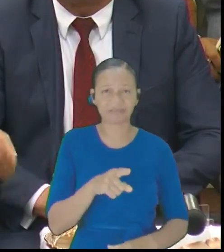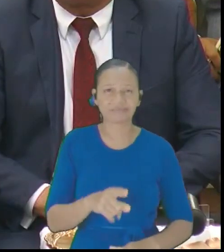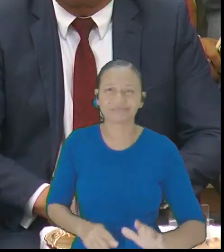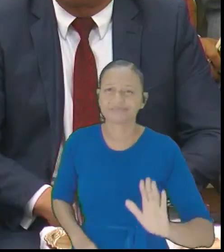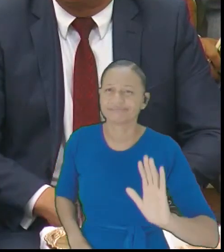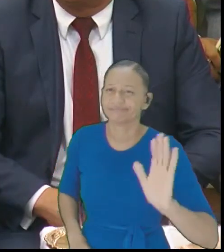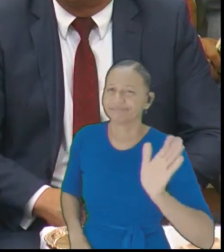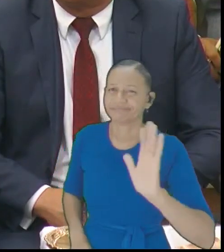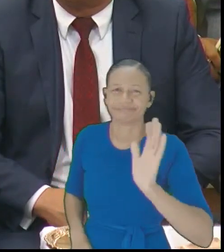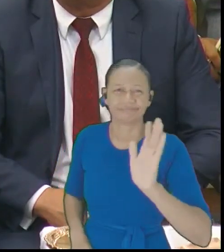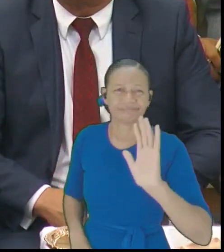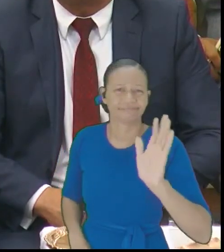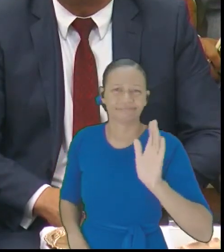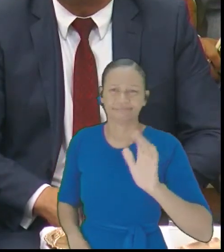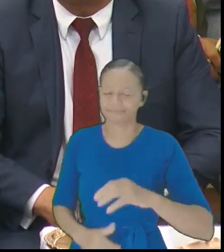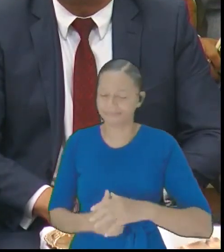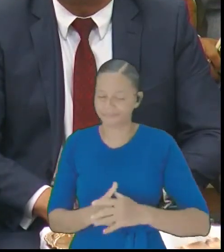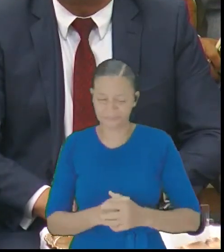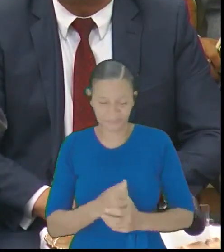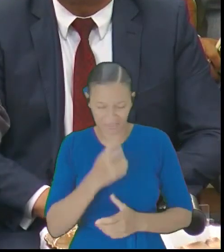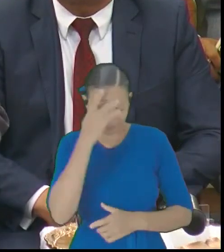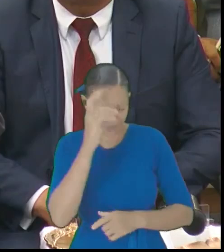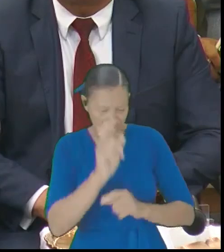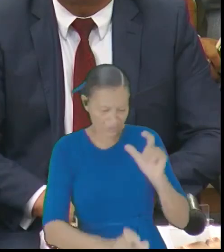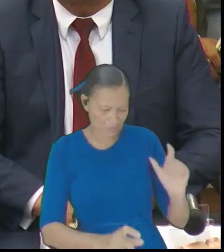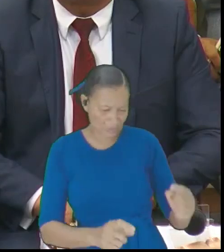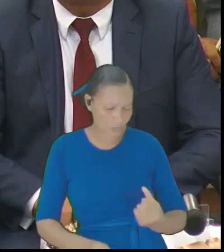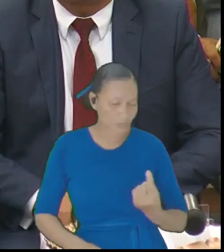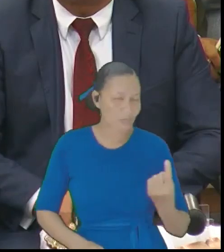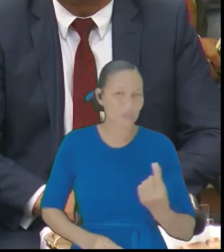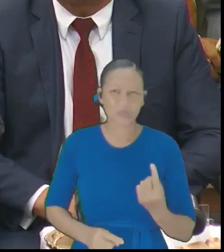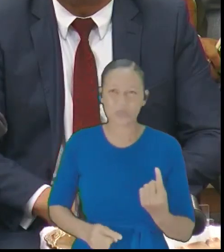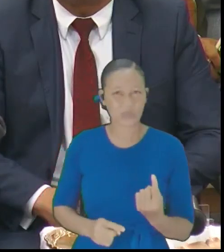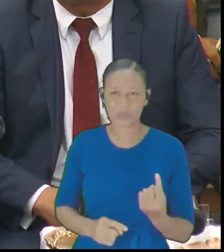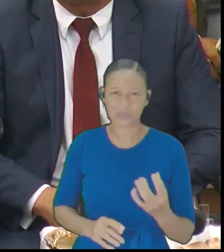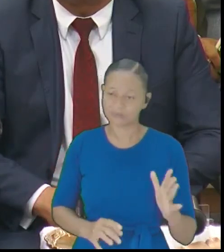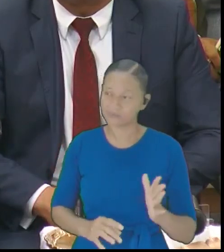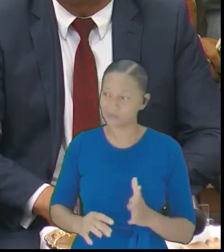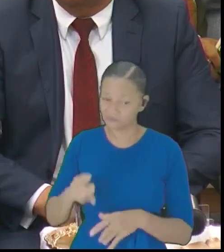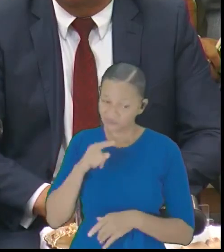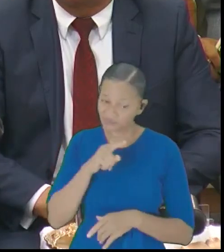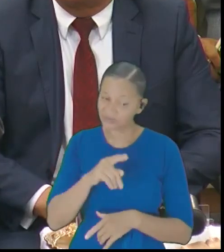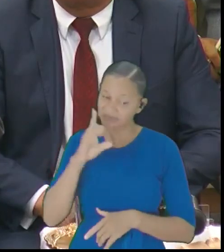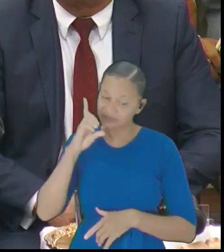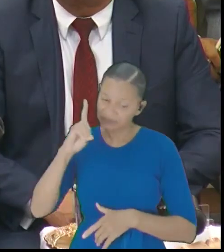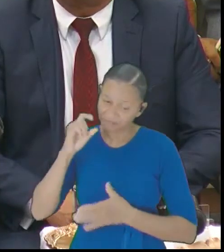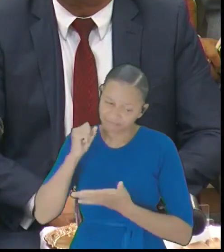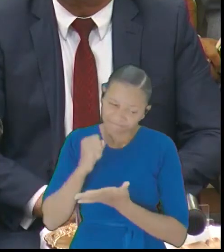meu irmão. Ninguém é ninguém sozinho, você foi ajudado.